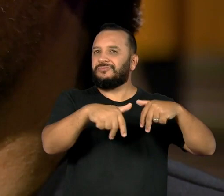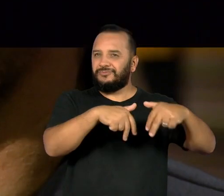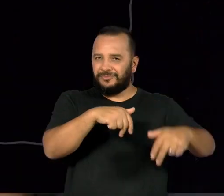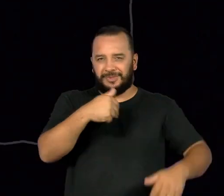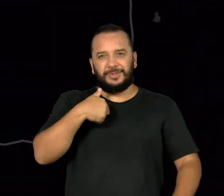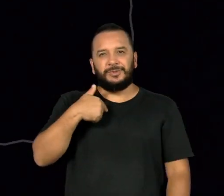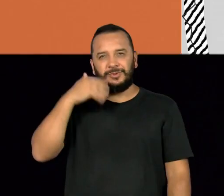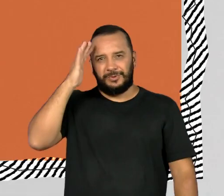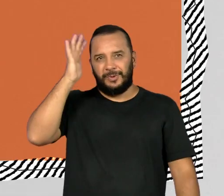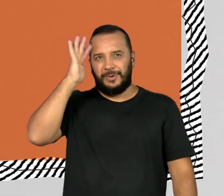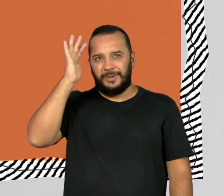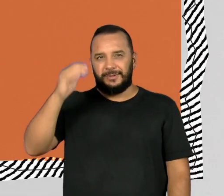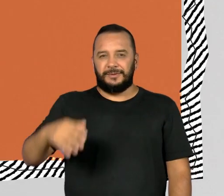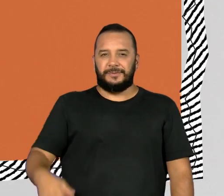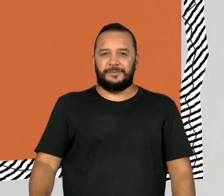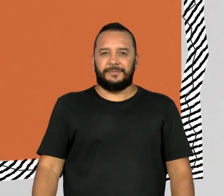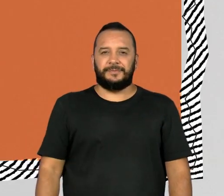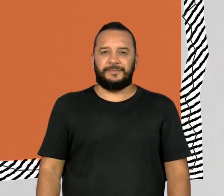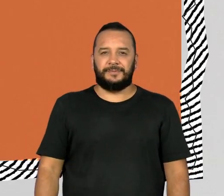alguma coisa.